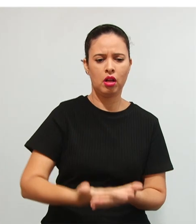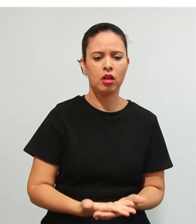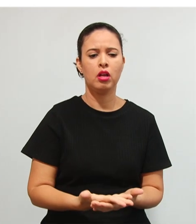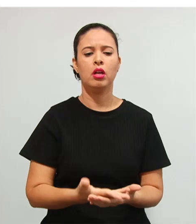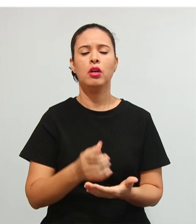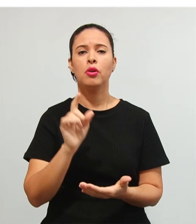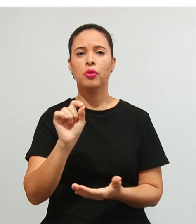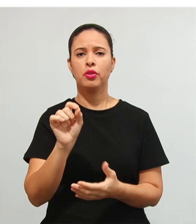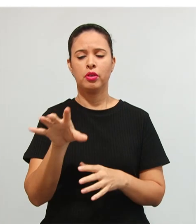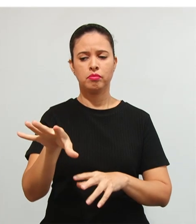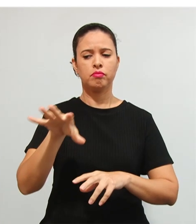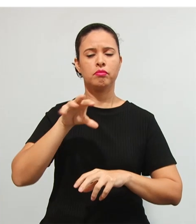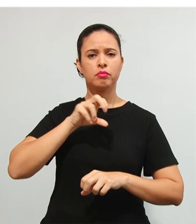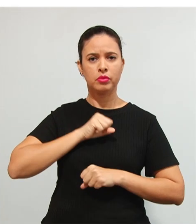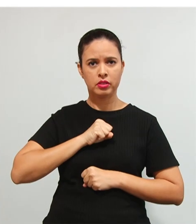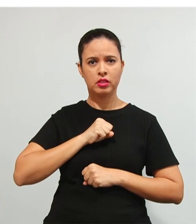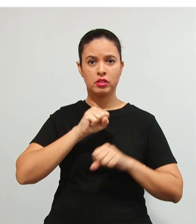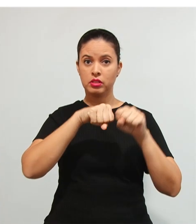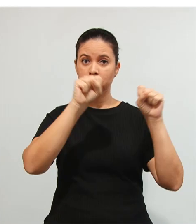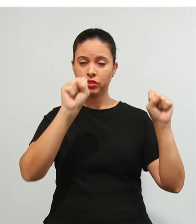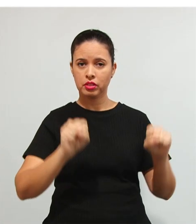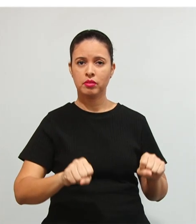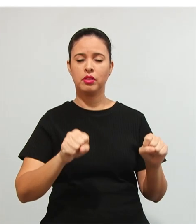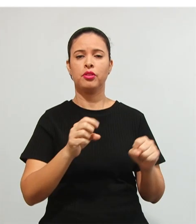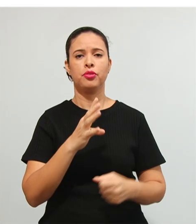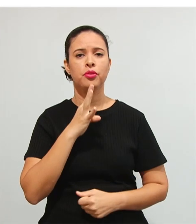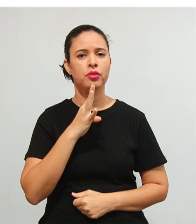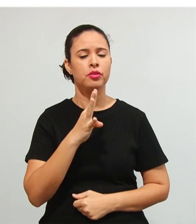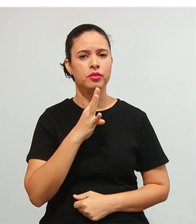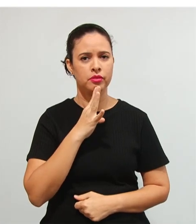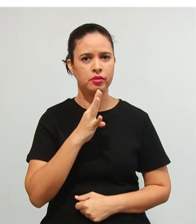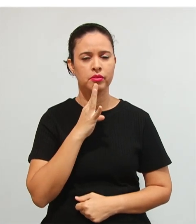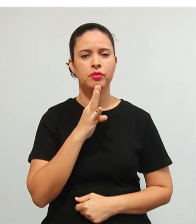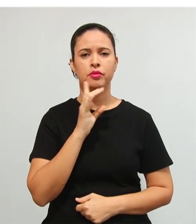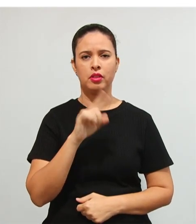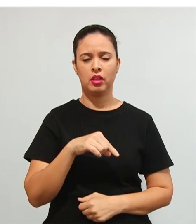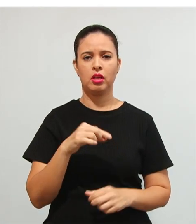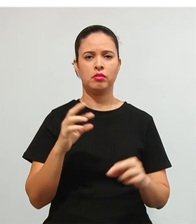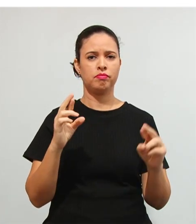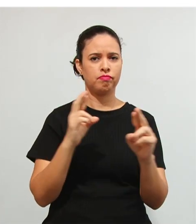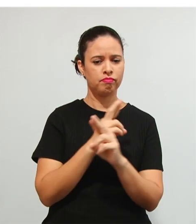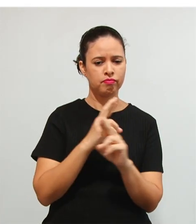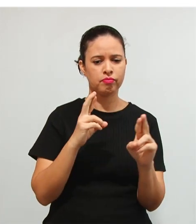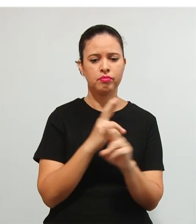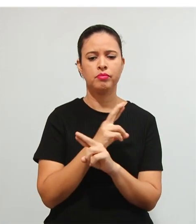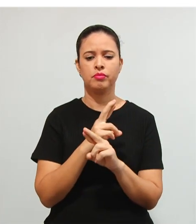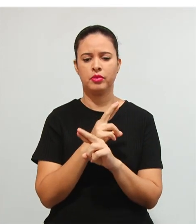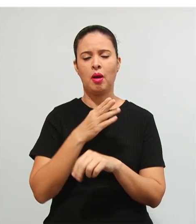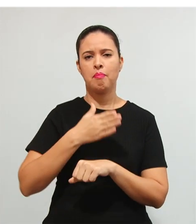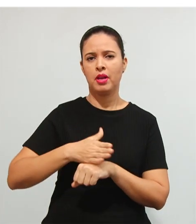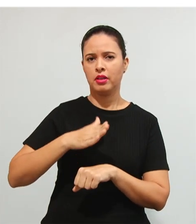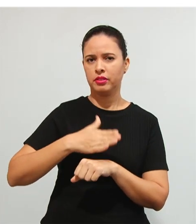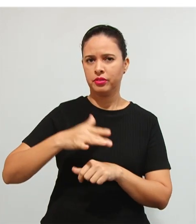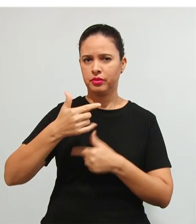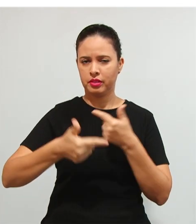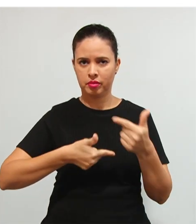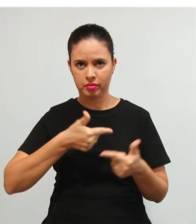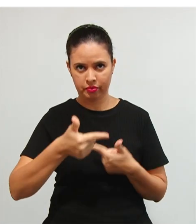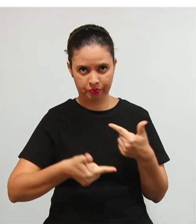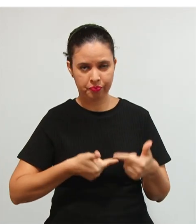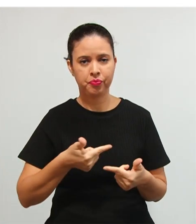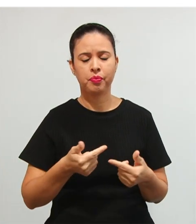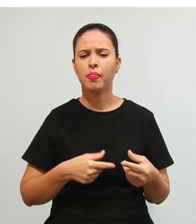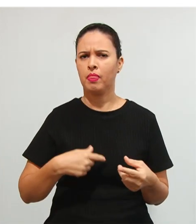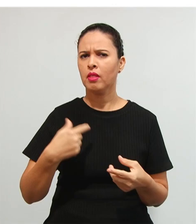através da apropriação sistemática dos conhecimentos intrínsecos à própria prática do trabalho. Então, nas